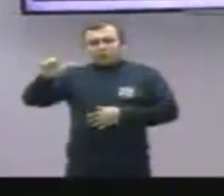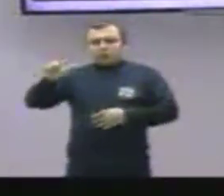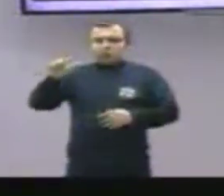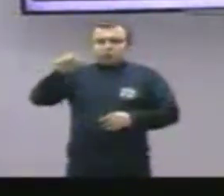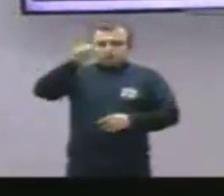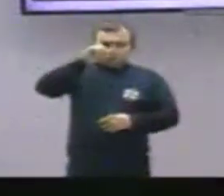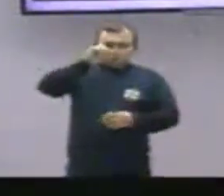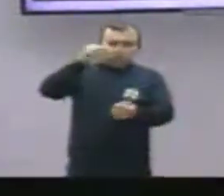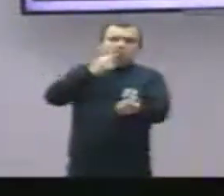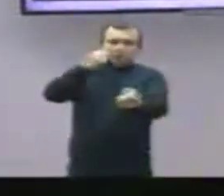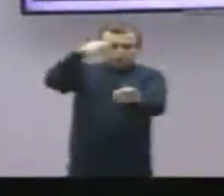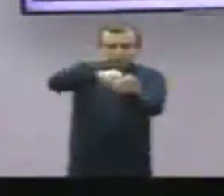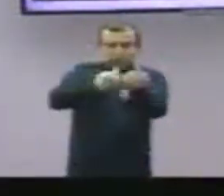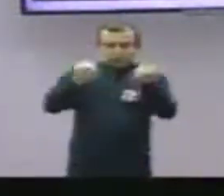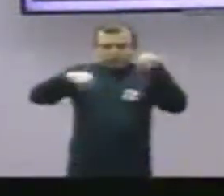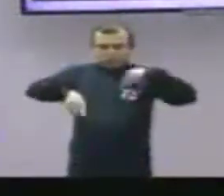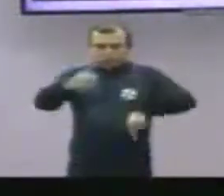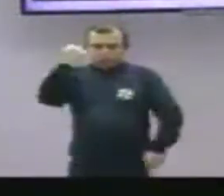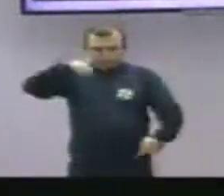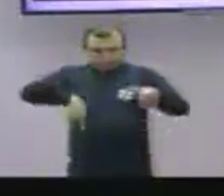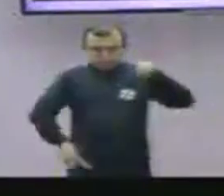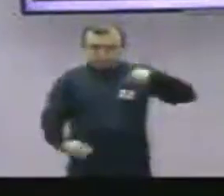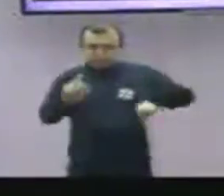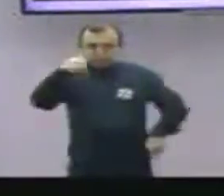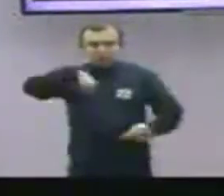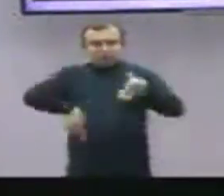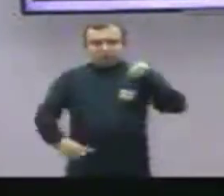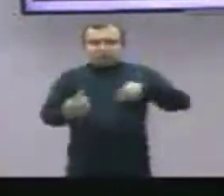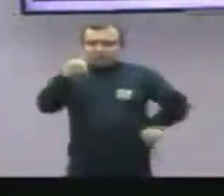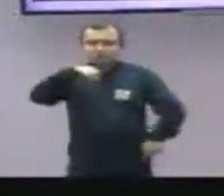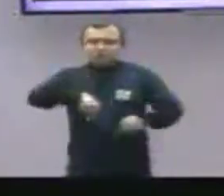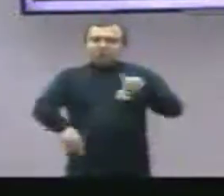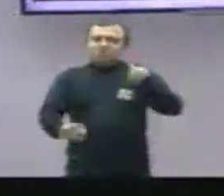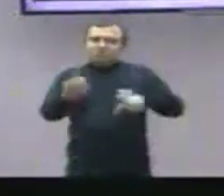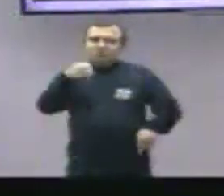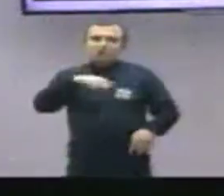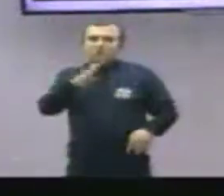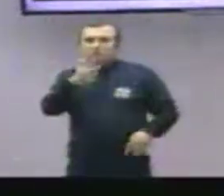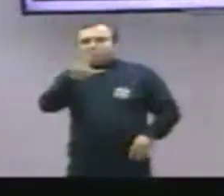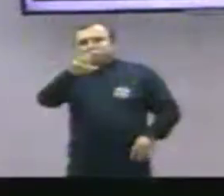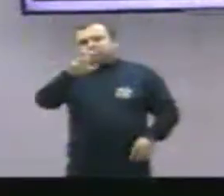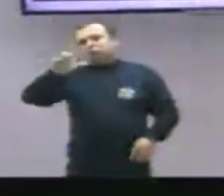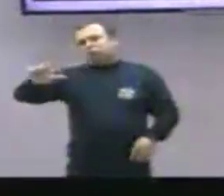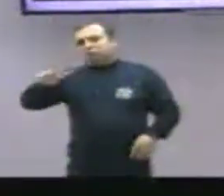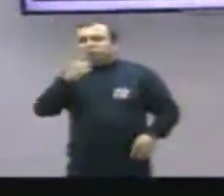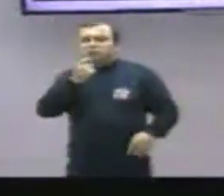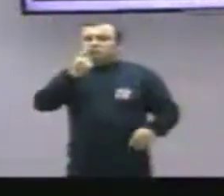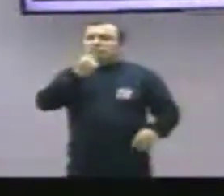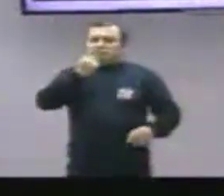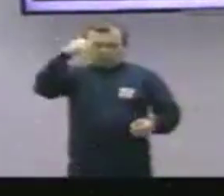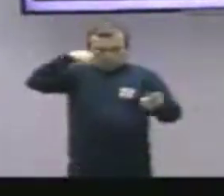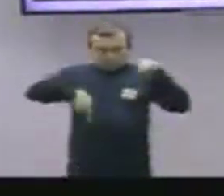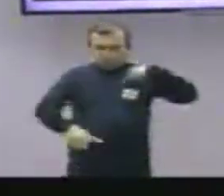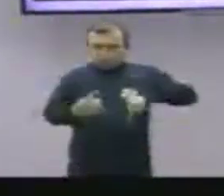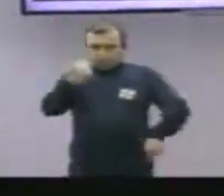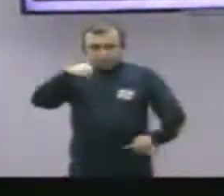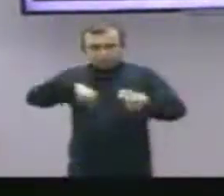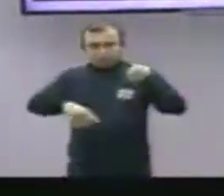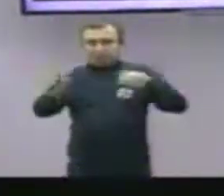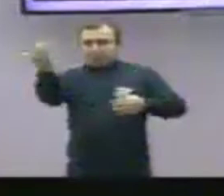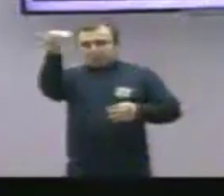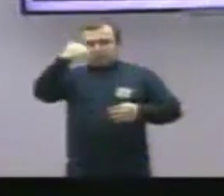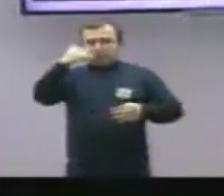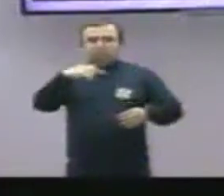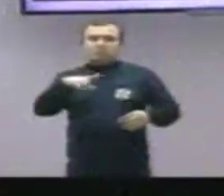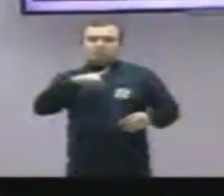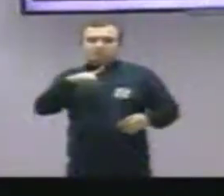sangue, né? Em média, viajam continuamente pelo corpo 5 litros de sangue. Então, o nosso corpo, dentro do nosso